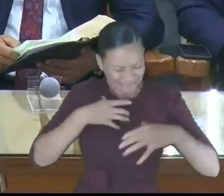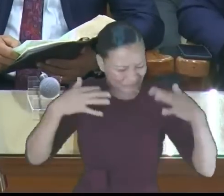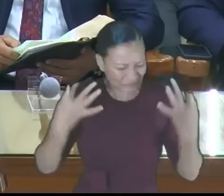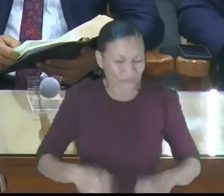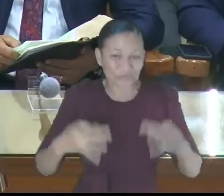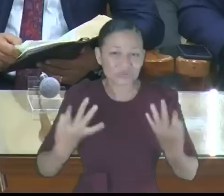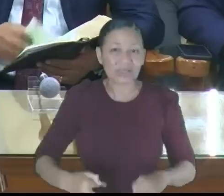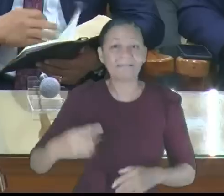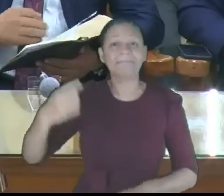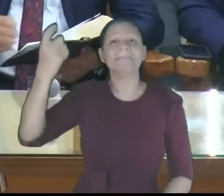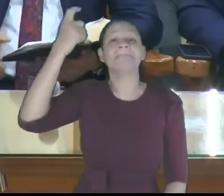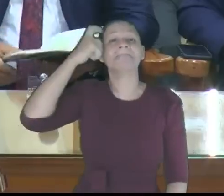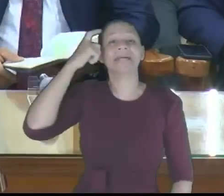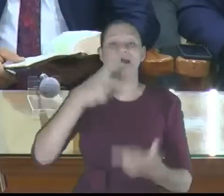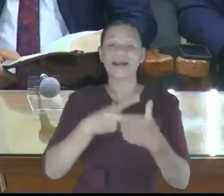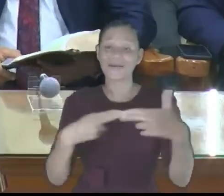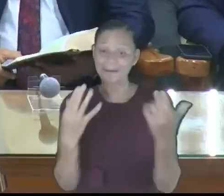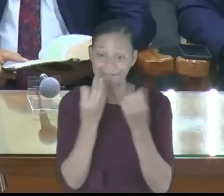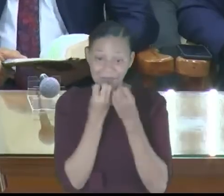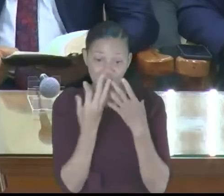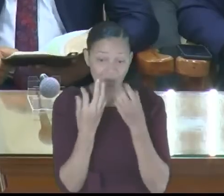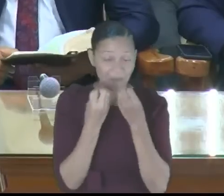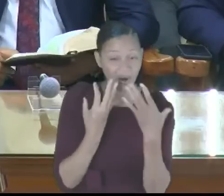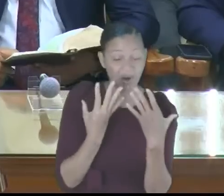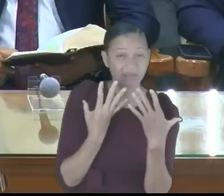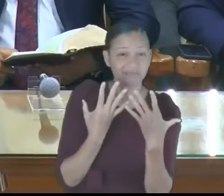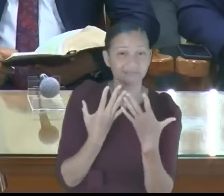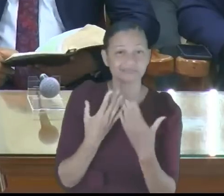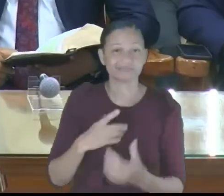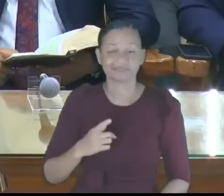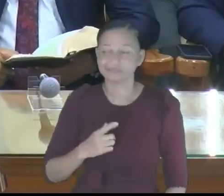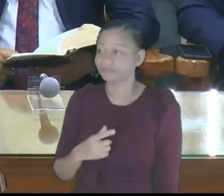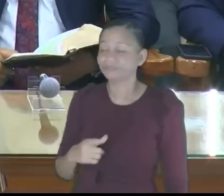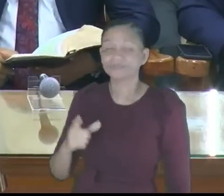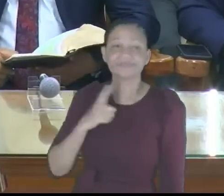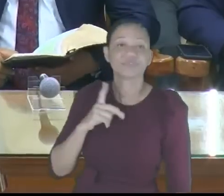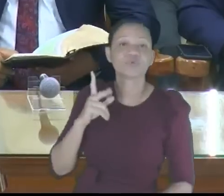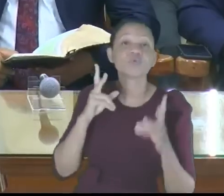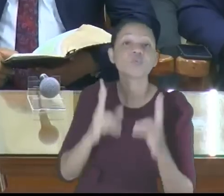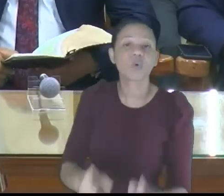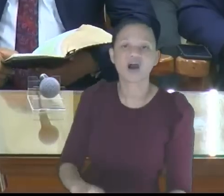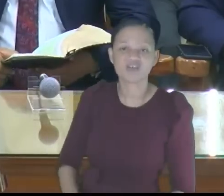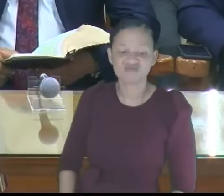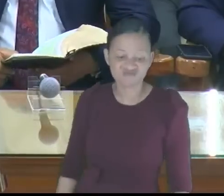Quando pensa que a coisa está boa, aparece um cão do outro lado.